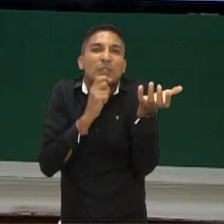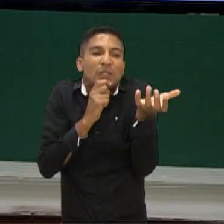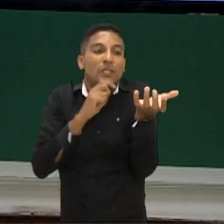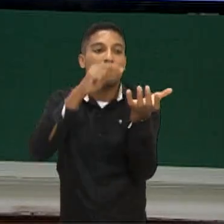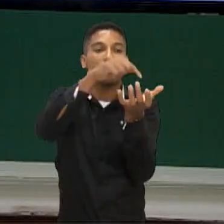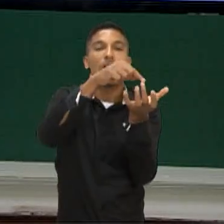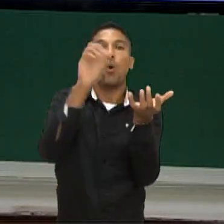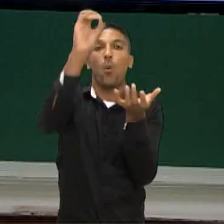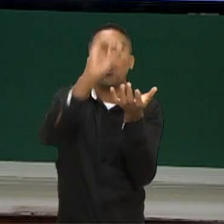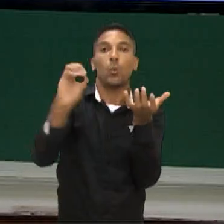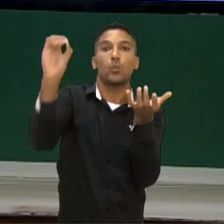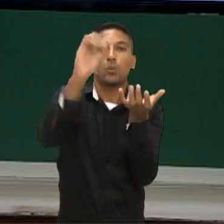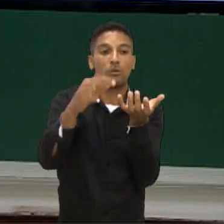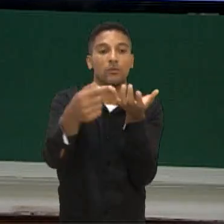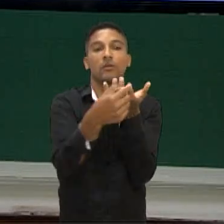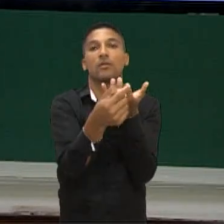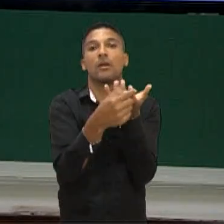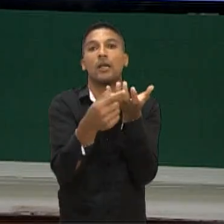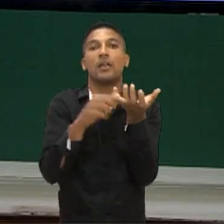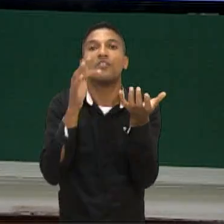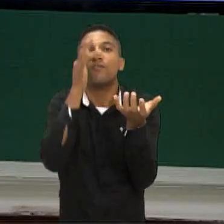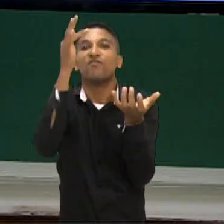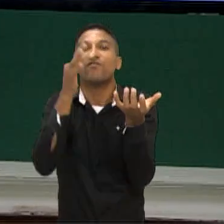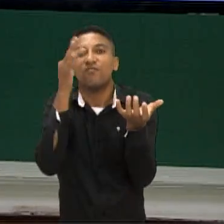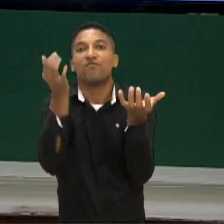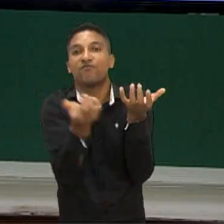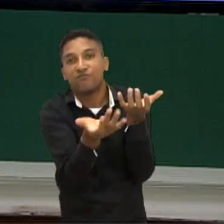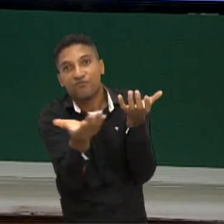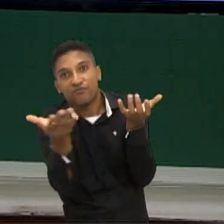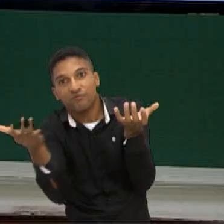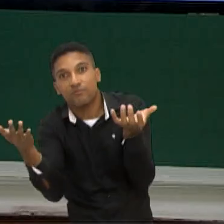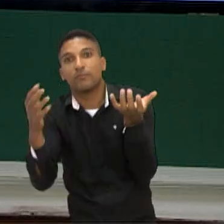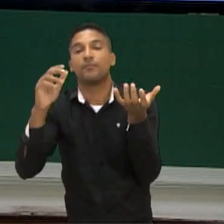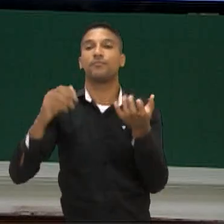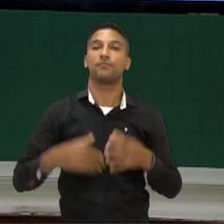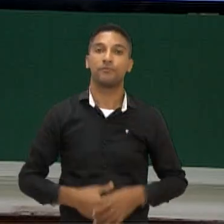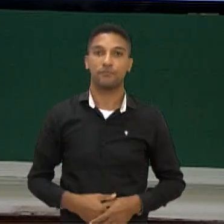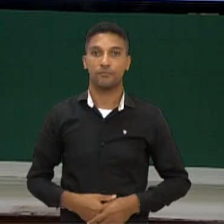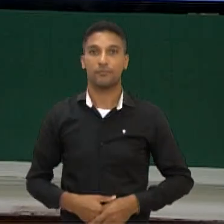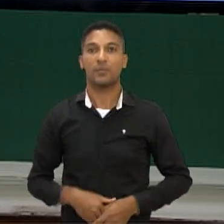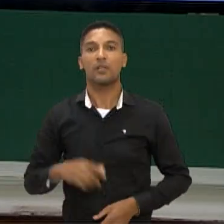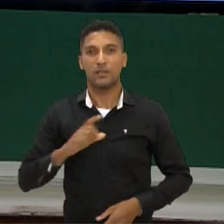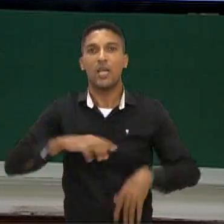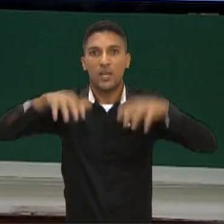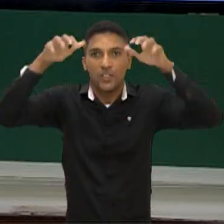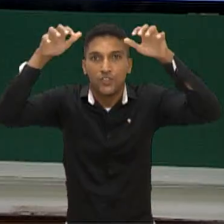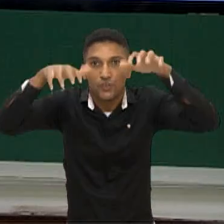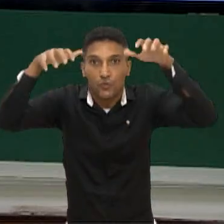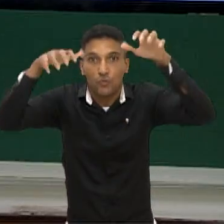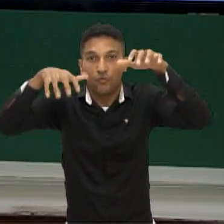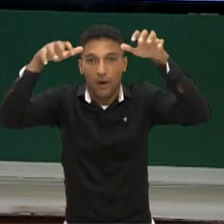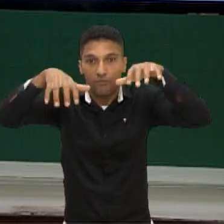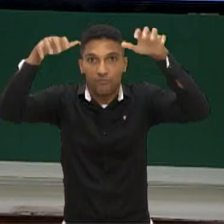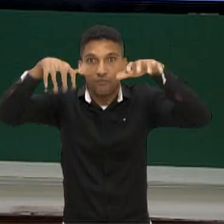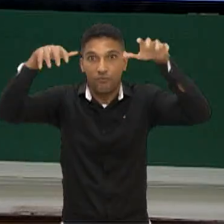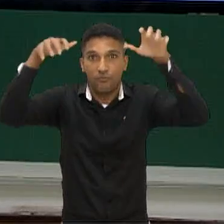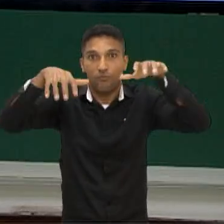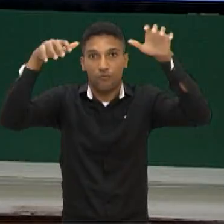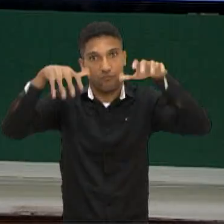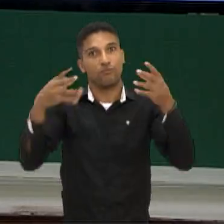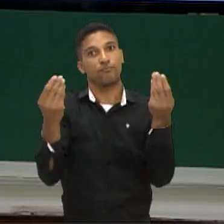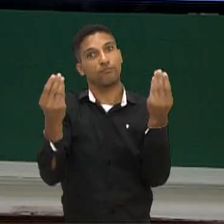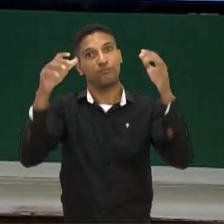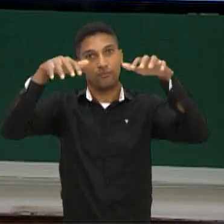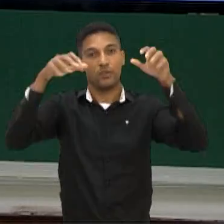e primavera. Chuvas regulares, abundantes ao longo de todo o ano e grande